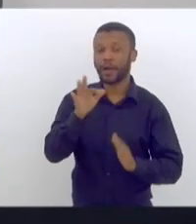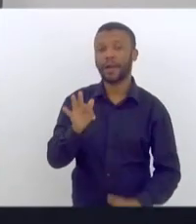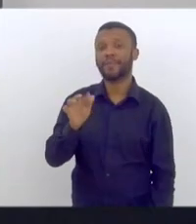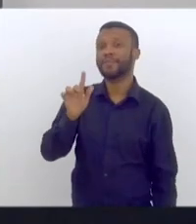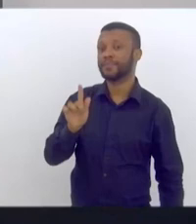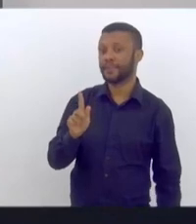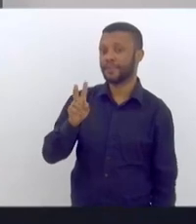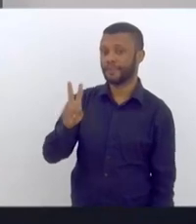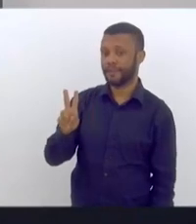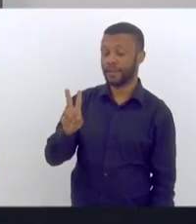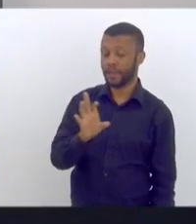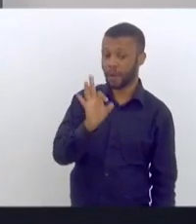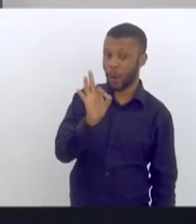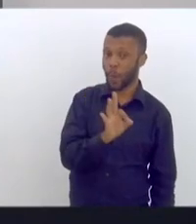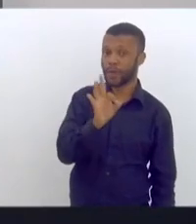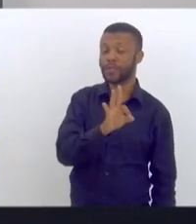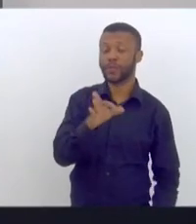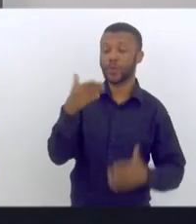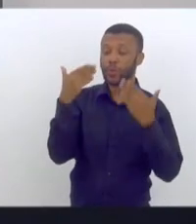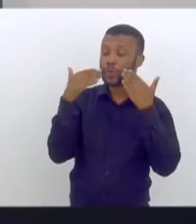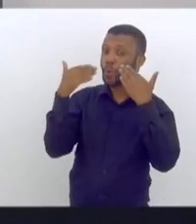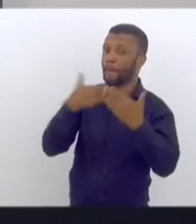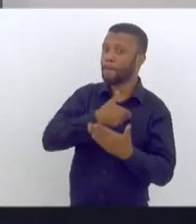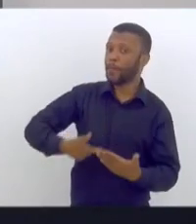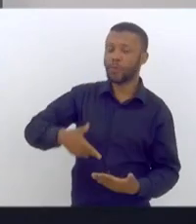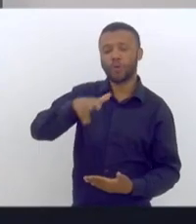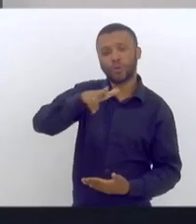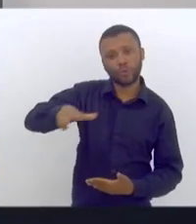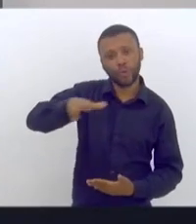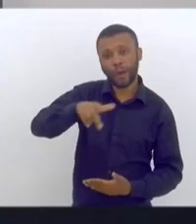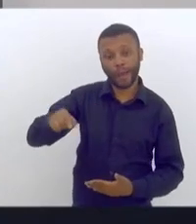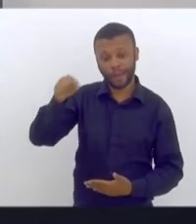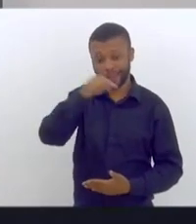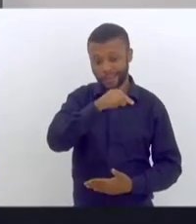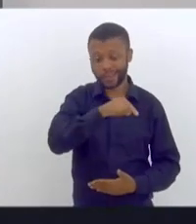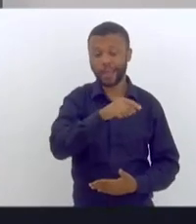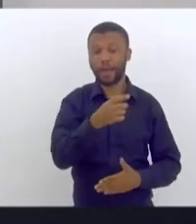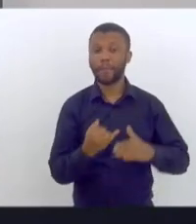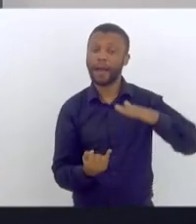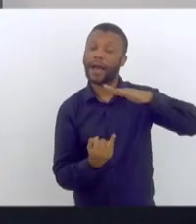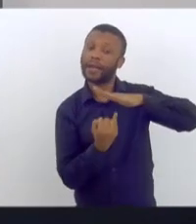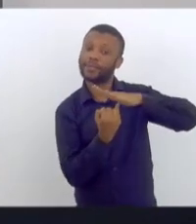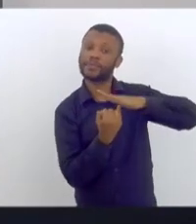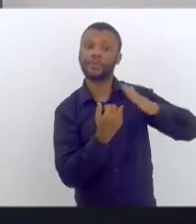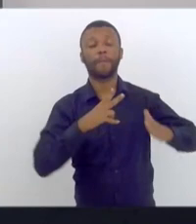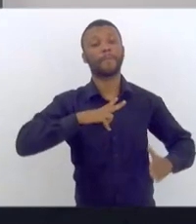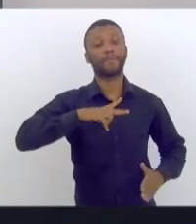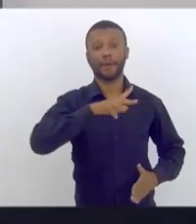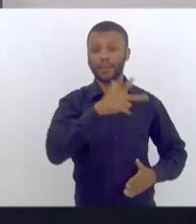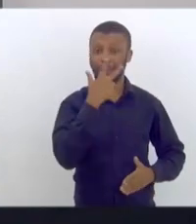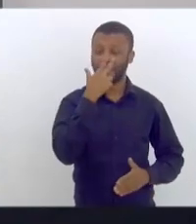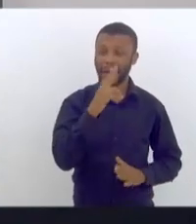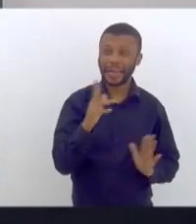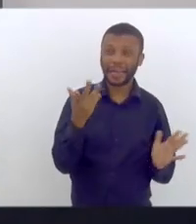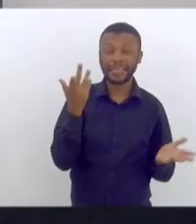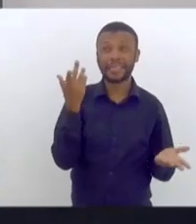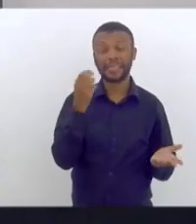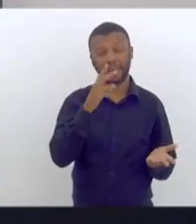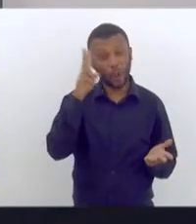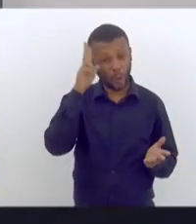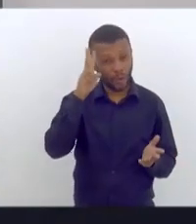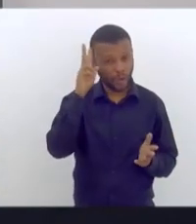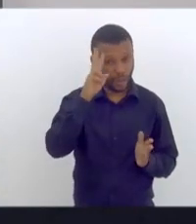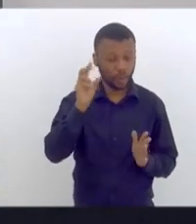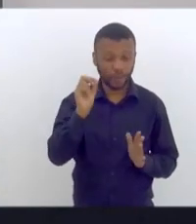não é um índice público a Fundação Getúlio Vargas é um ente privado e salvo erro de memória começou